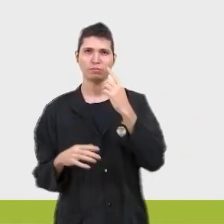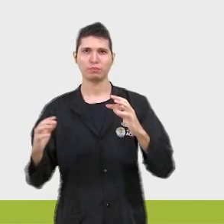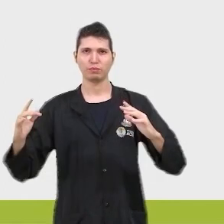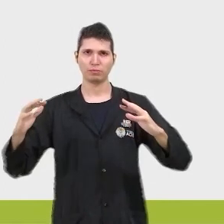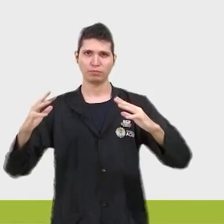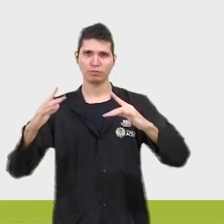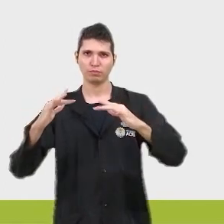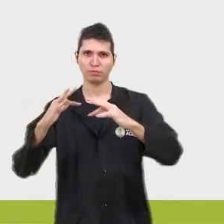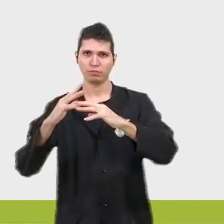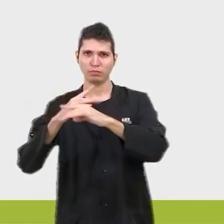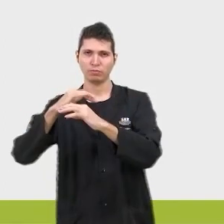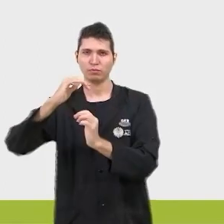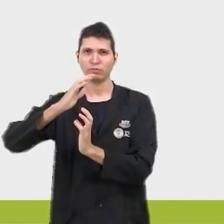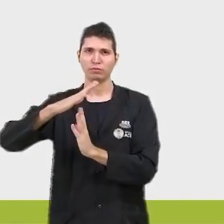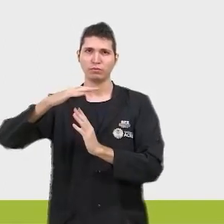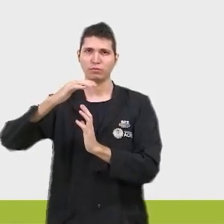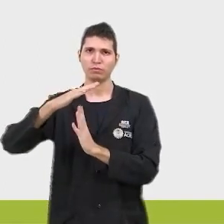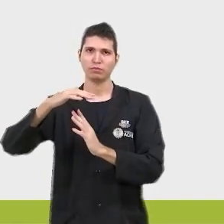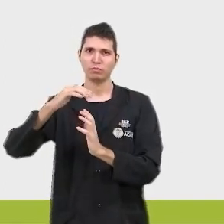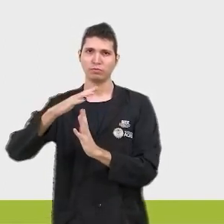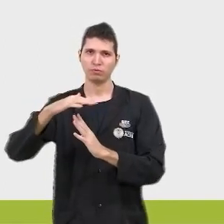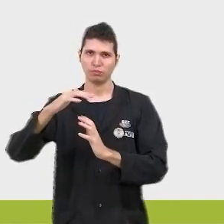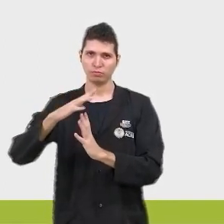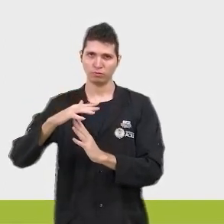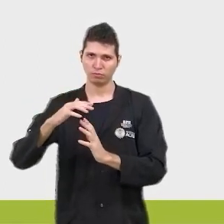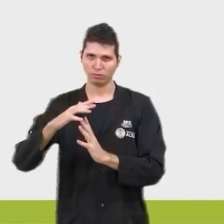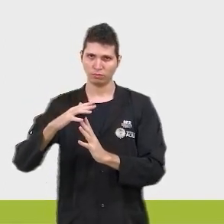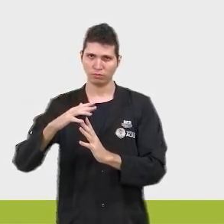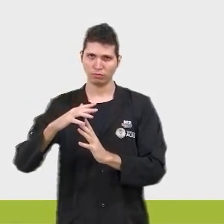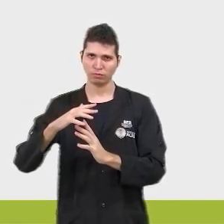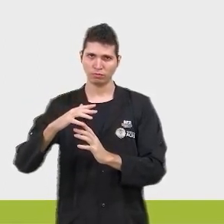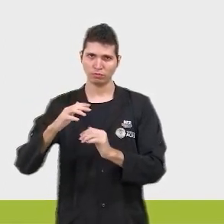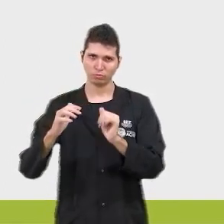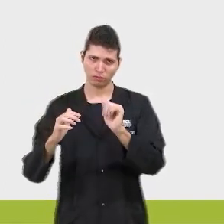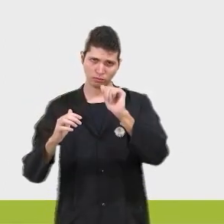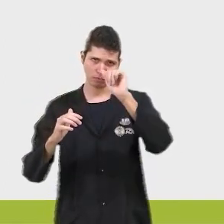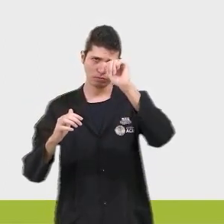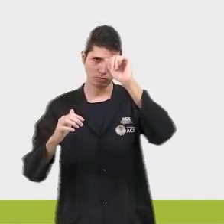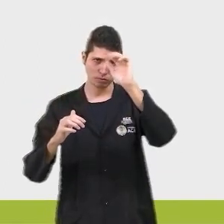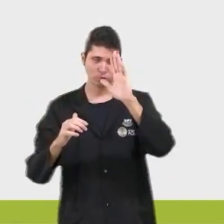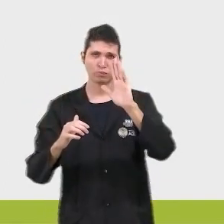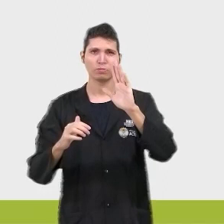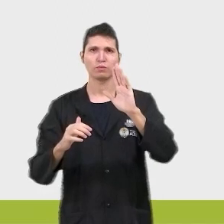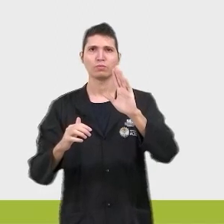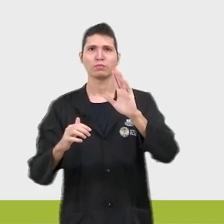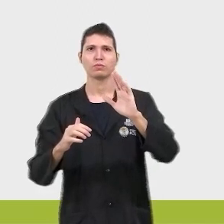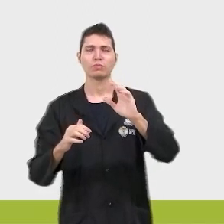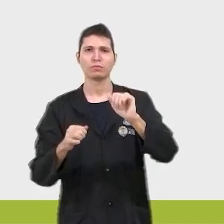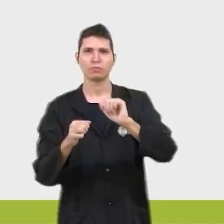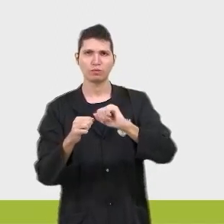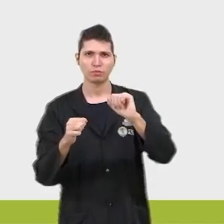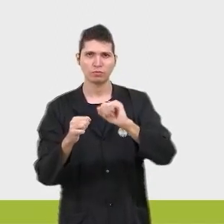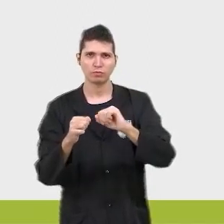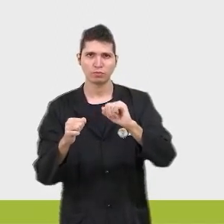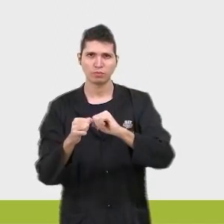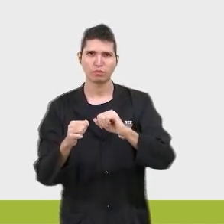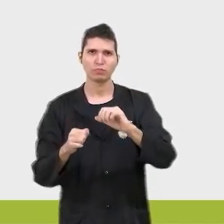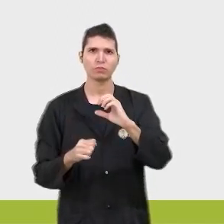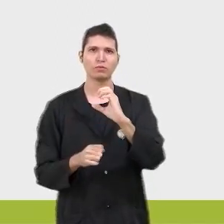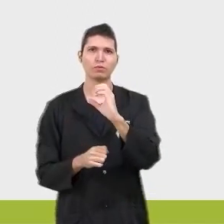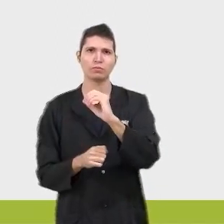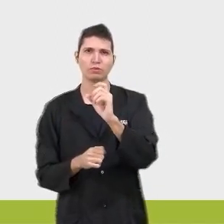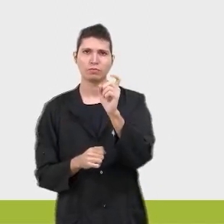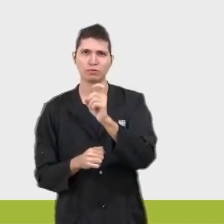fitoplâncton, eles são os maiores produtores de oxigênio atmosférico, hein? Então isso aqui não está totalmente